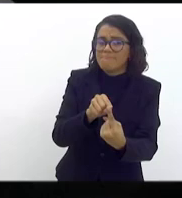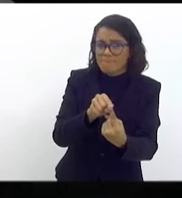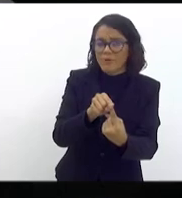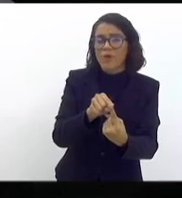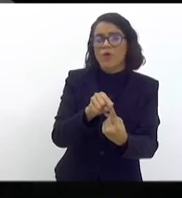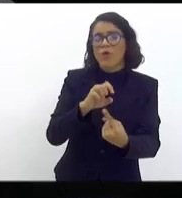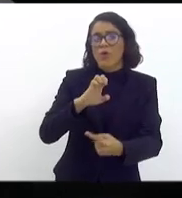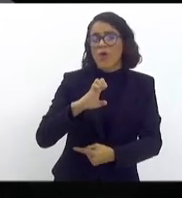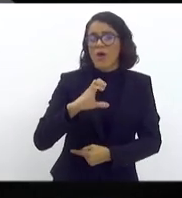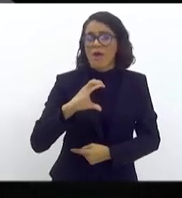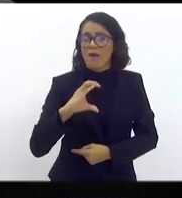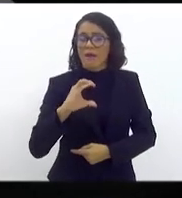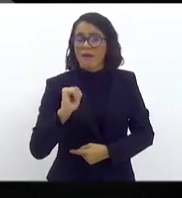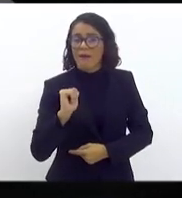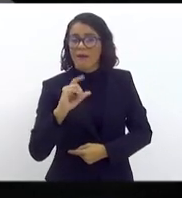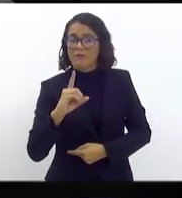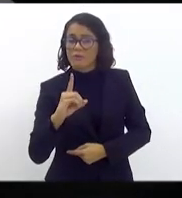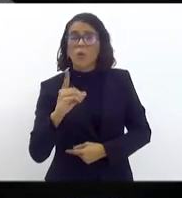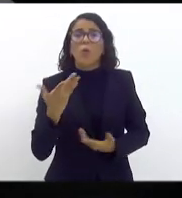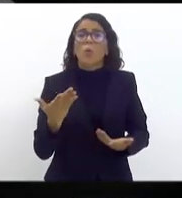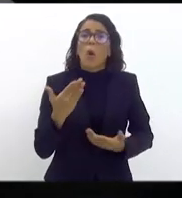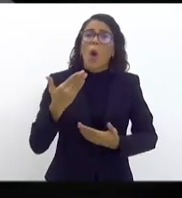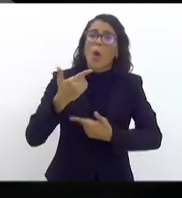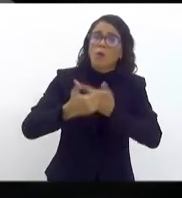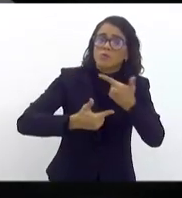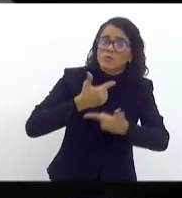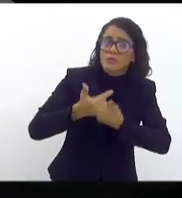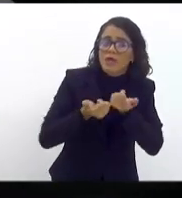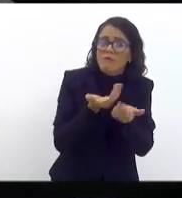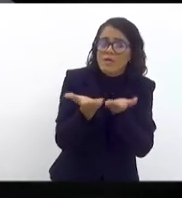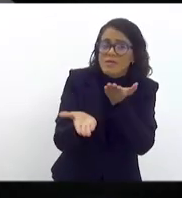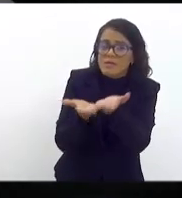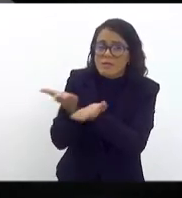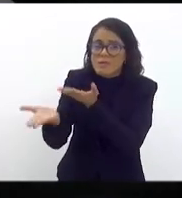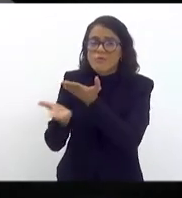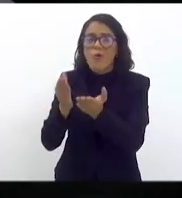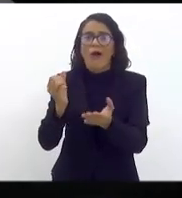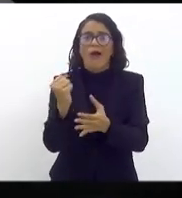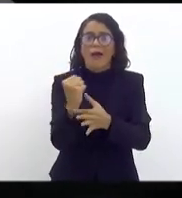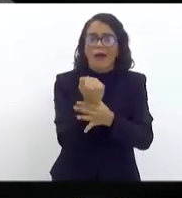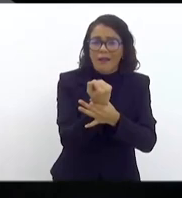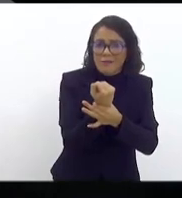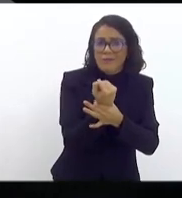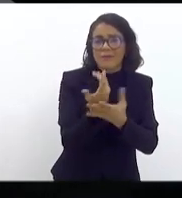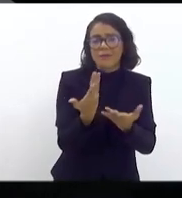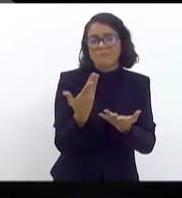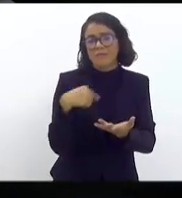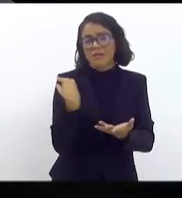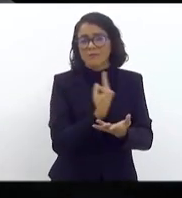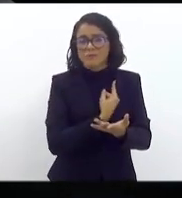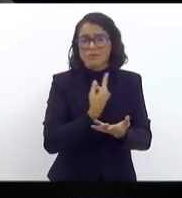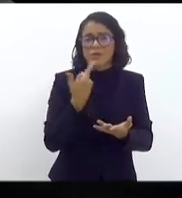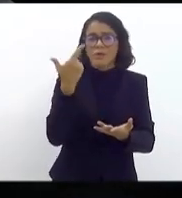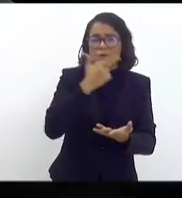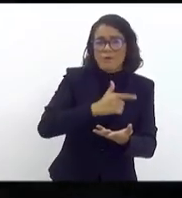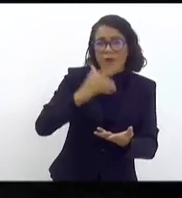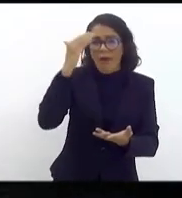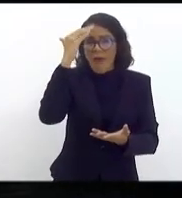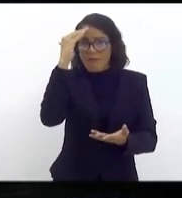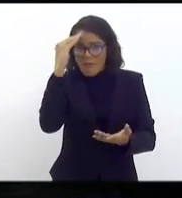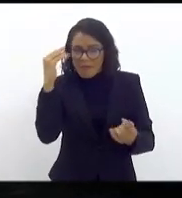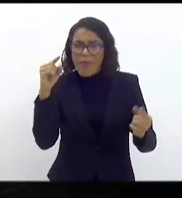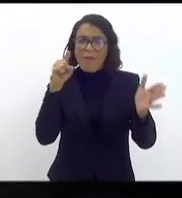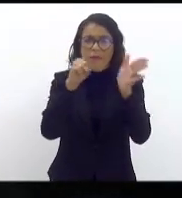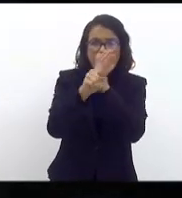o ECAD, ou seja, qual o serviço que ele presta, quais garantias que ele realmente... Para que a gente possa depois estar